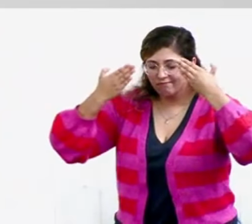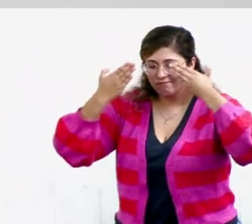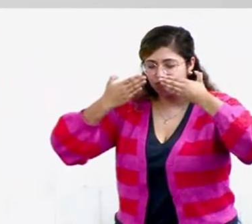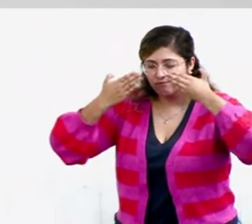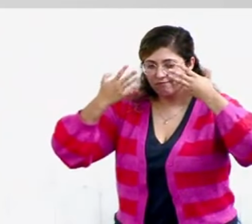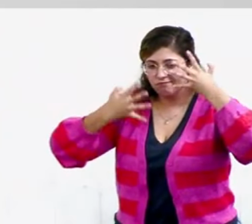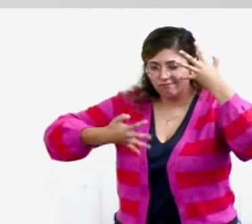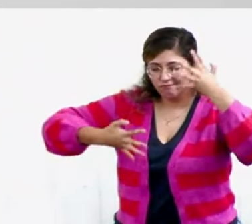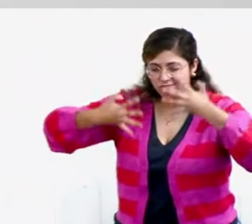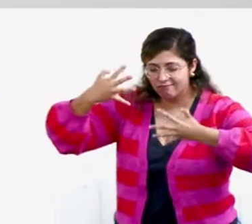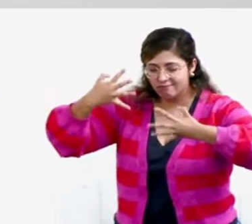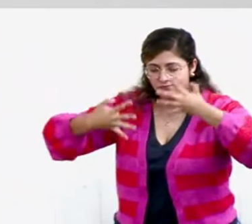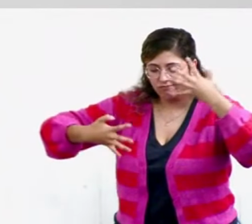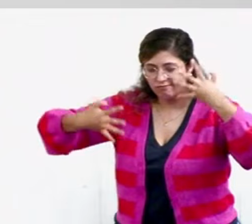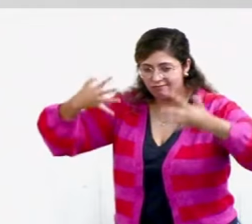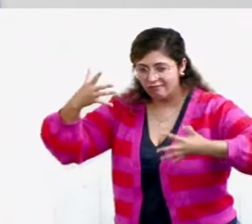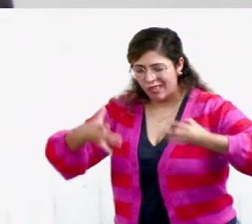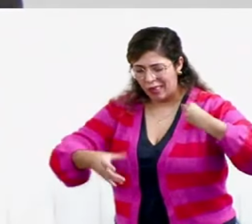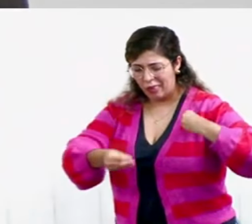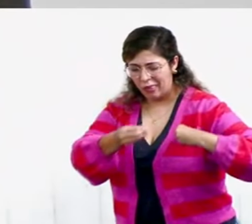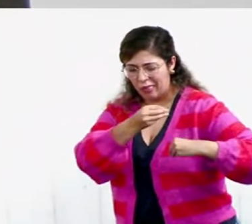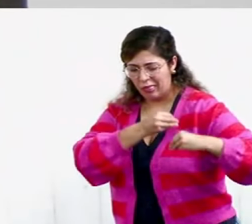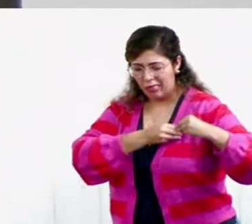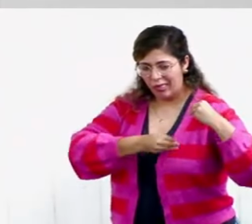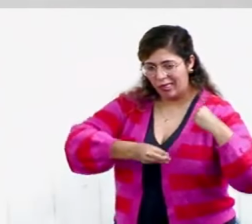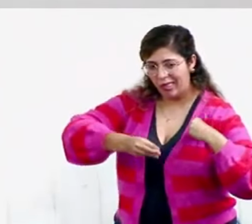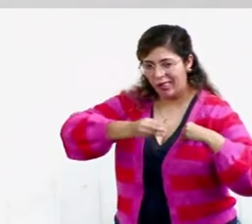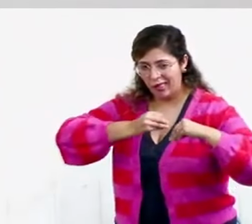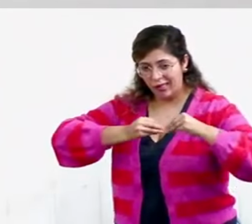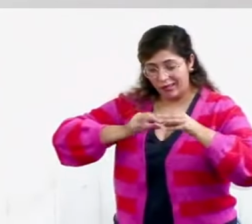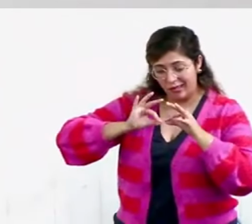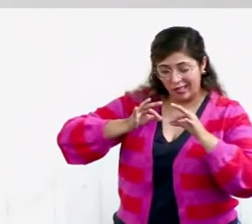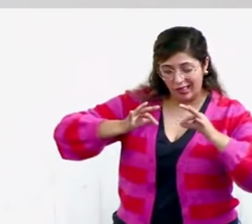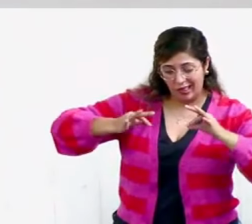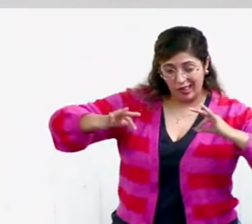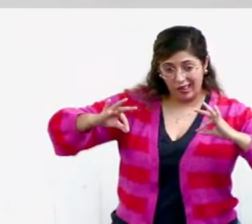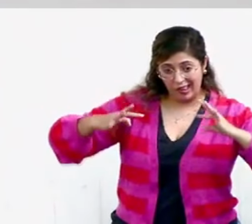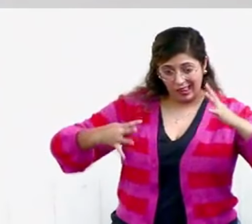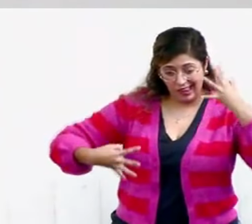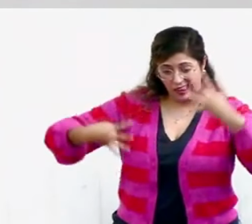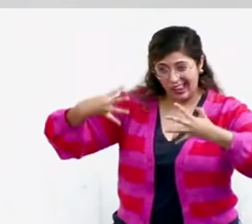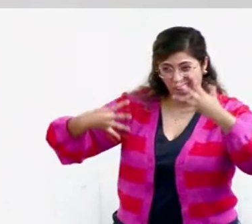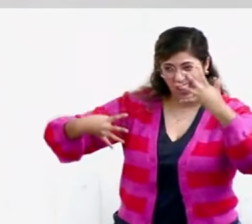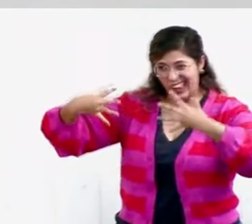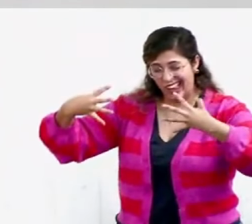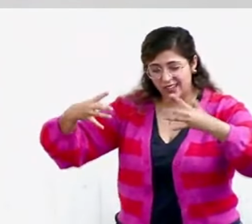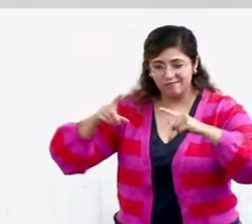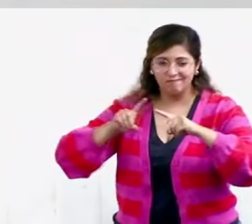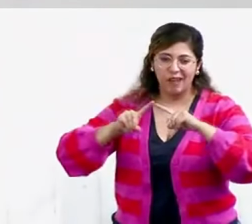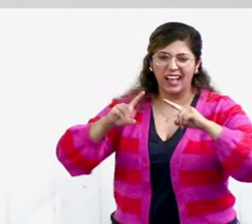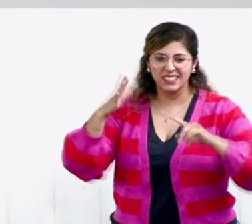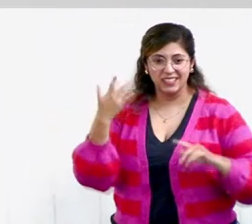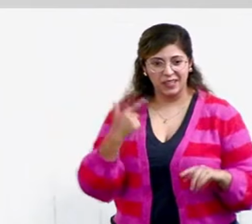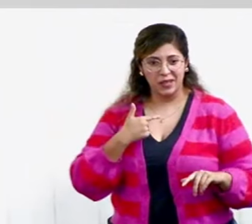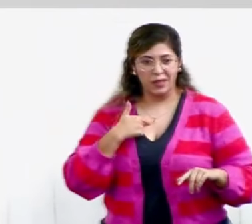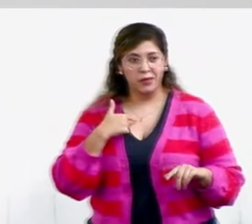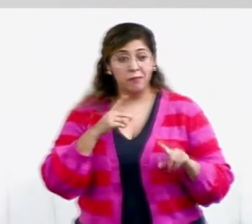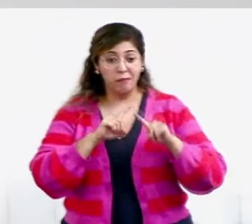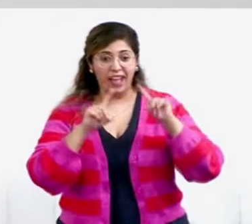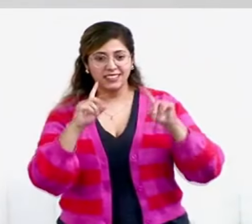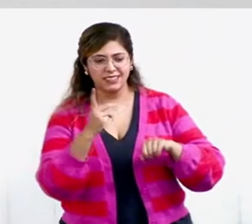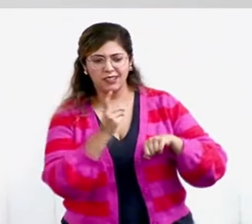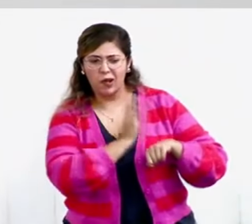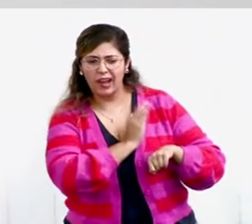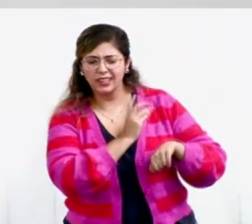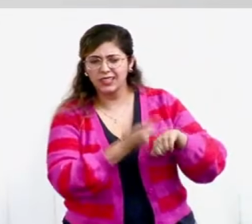cegas e vivem nas trevas. Esses podem pensar que são sábios, que produzem a melhor ciência e que essa